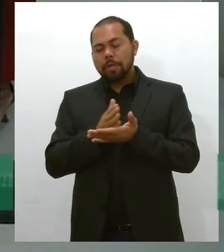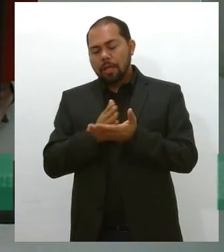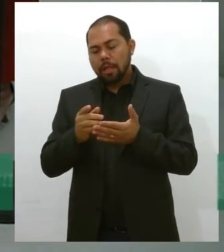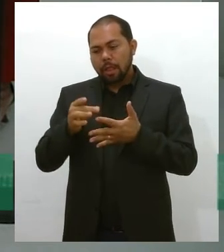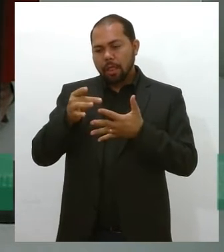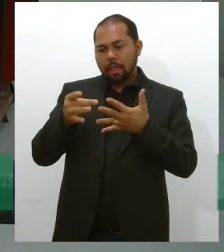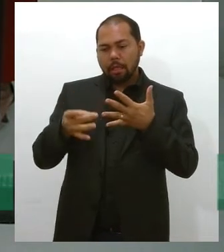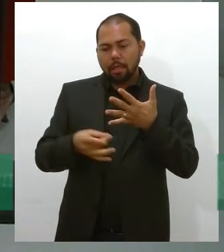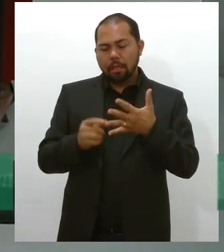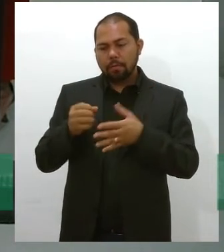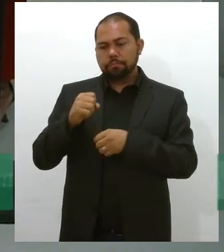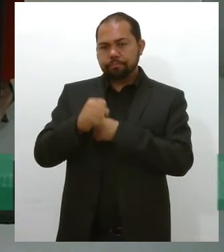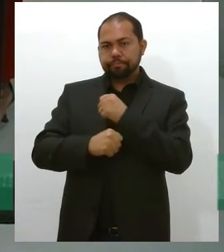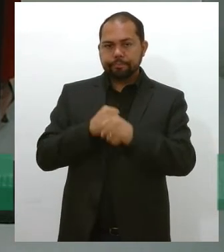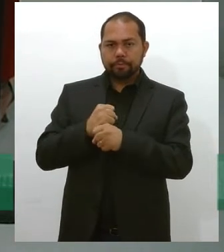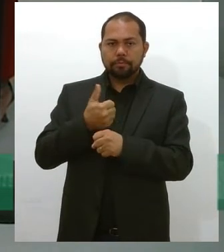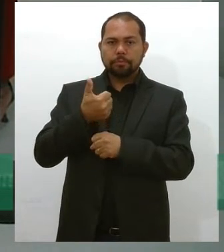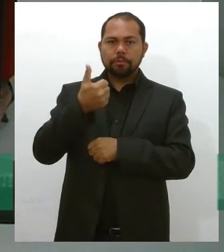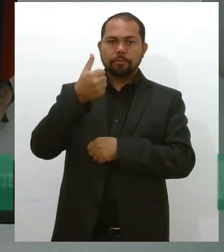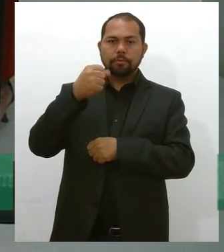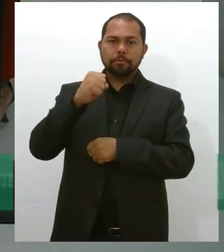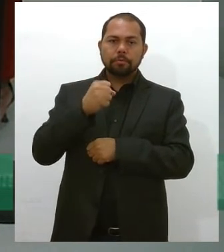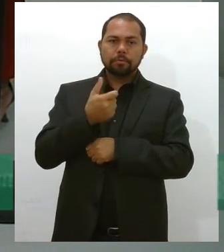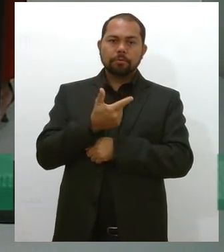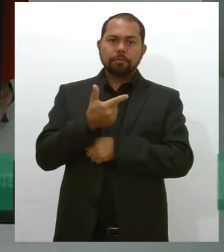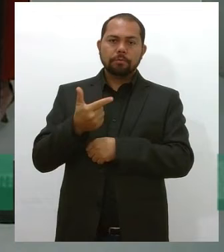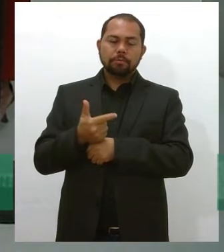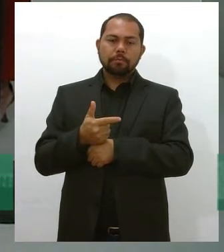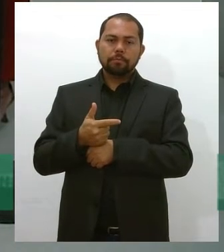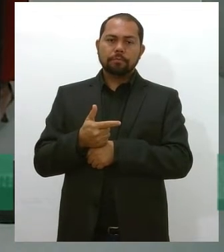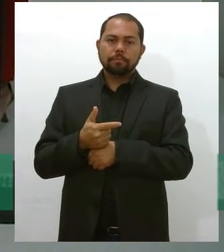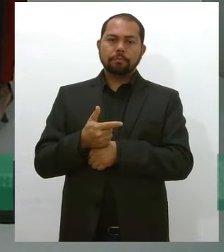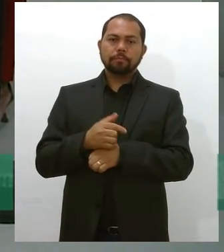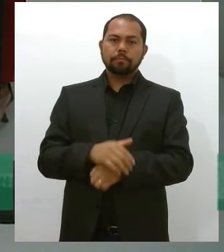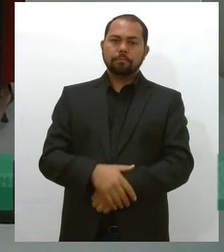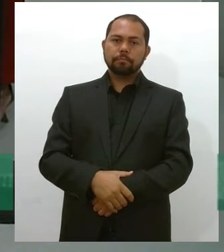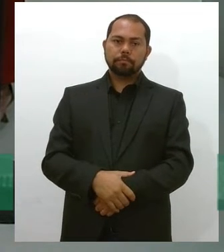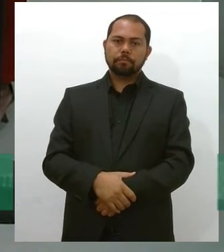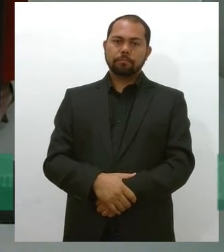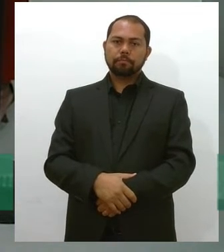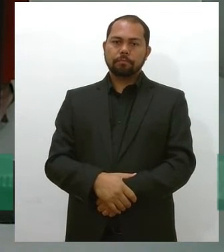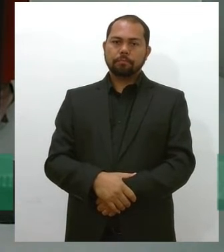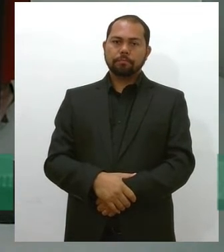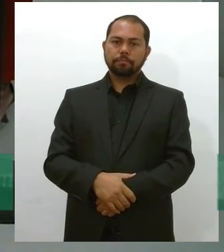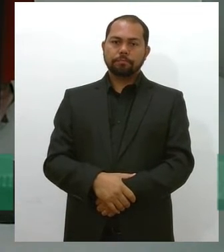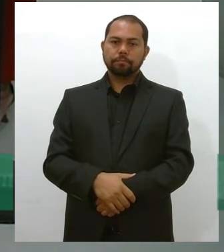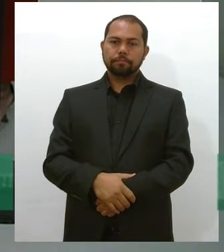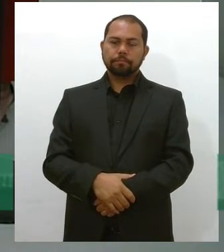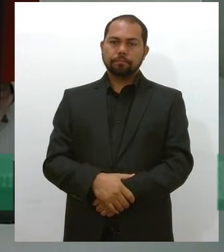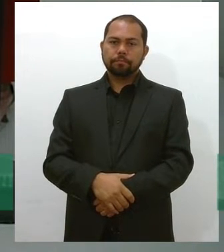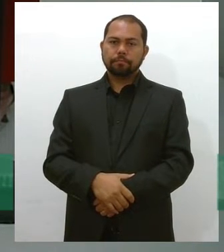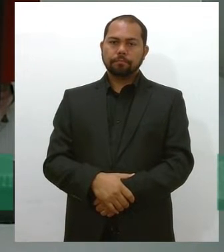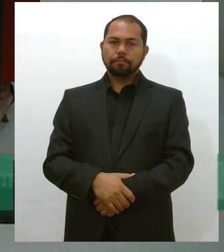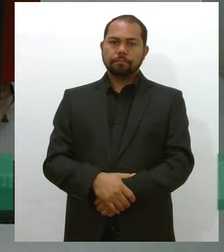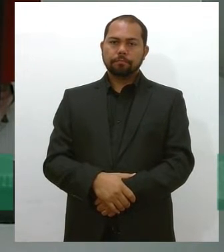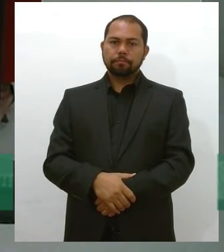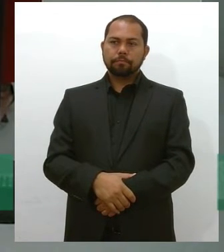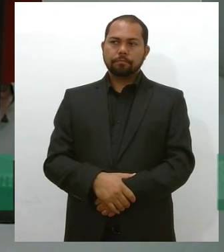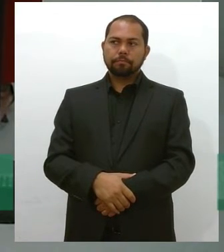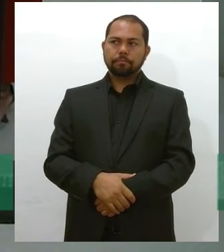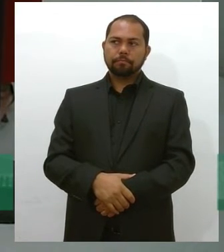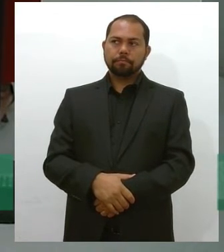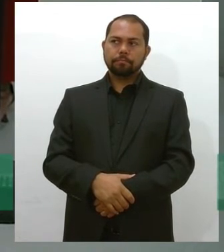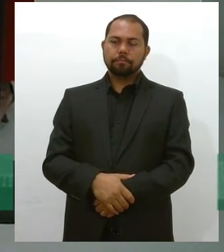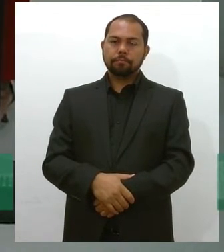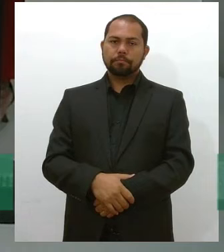1822, né, um dos aspectos que a Constituição trata é sobre a questão da religião. Vou pedir para a produção colocar aí um trechinho